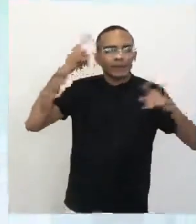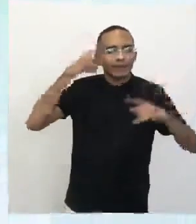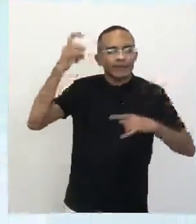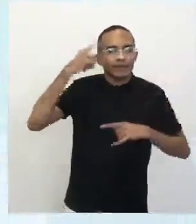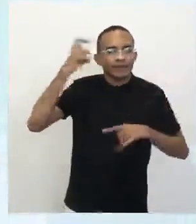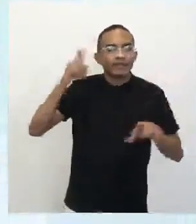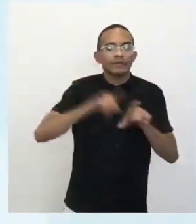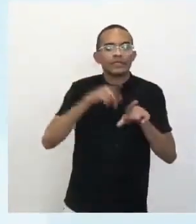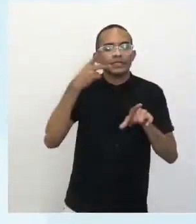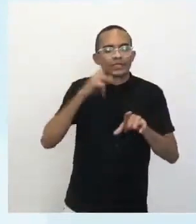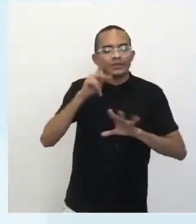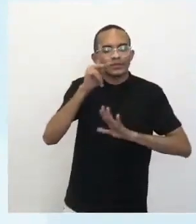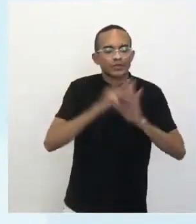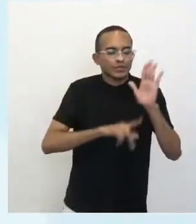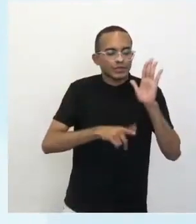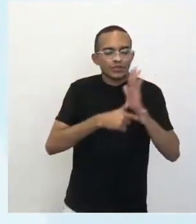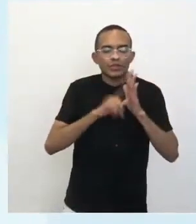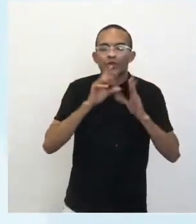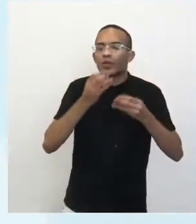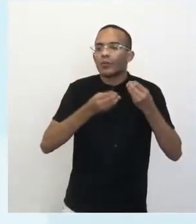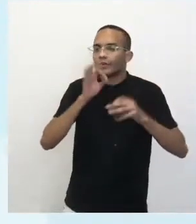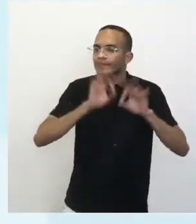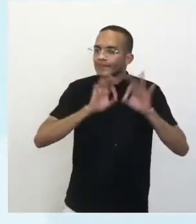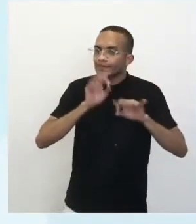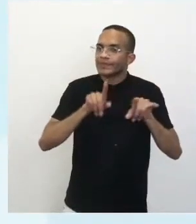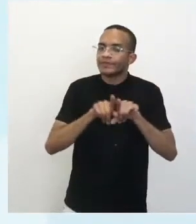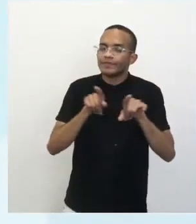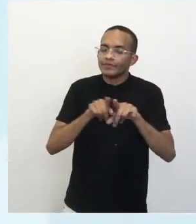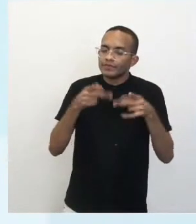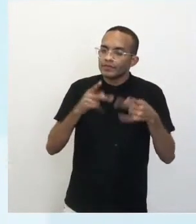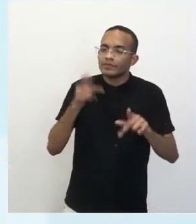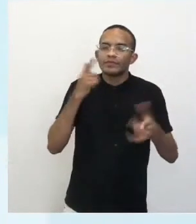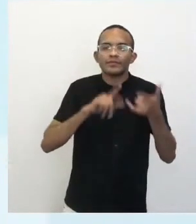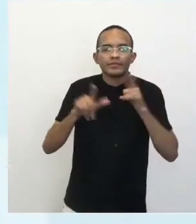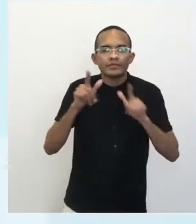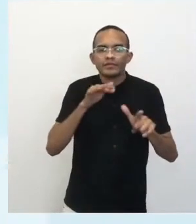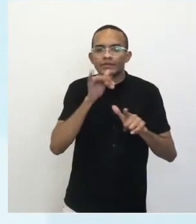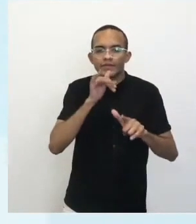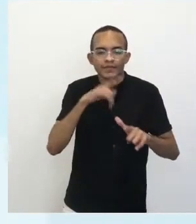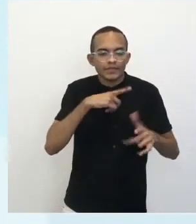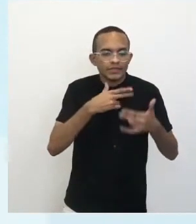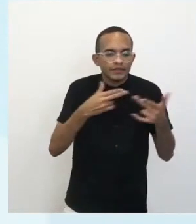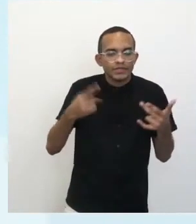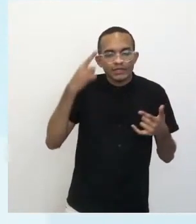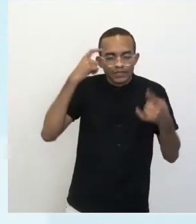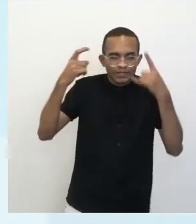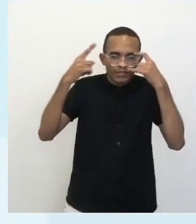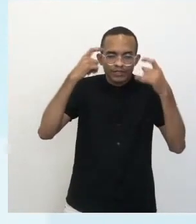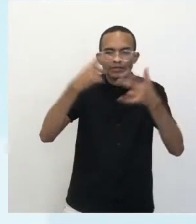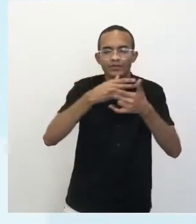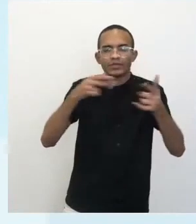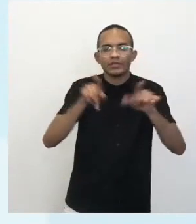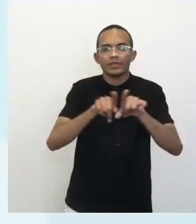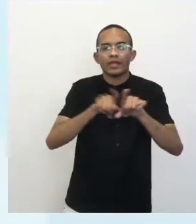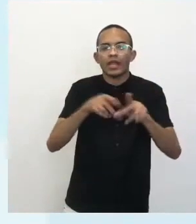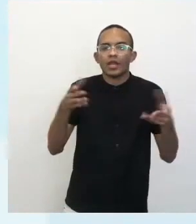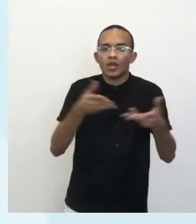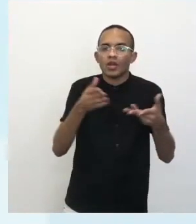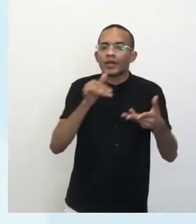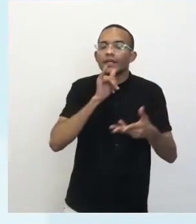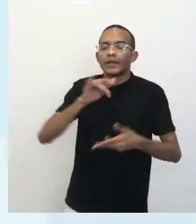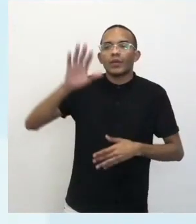começa nesse pré-projeto, nessa questão de organizar. Que é justamente isso, o brainstorm, aquele monte de ideias diferentes. Então, eu vou